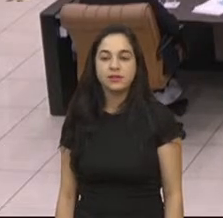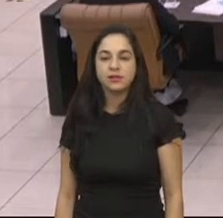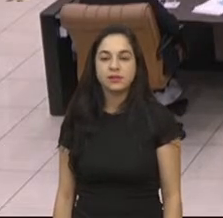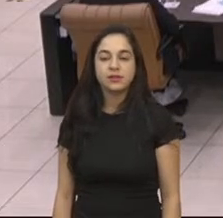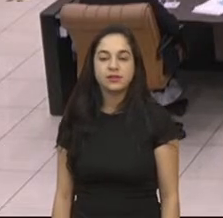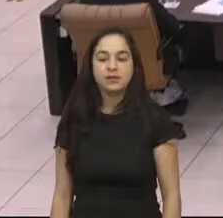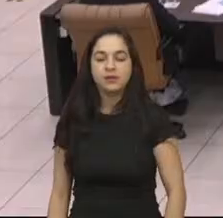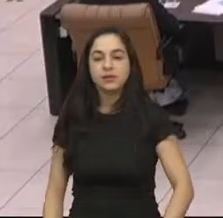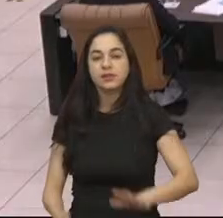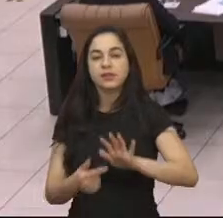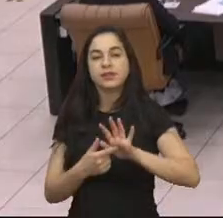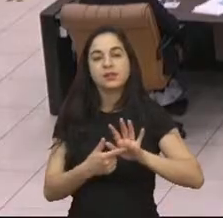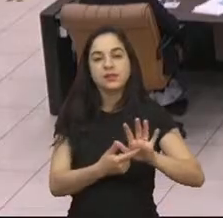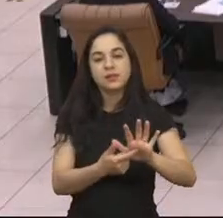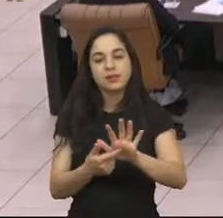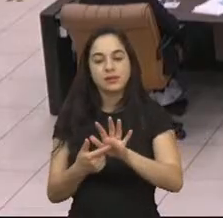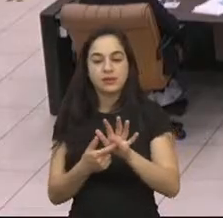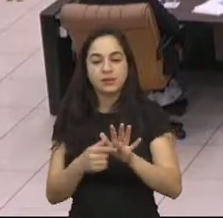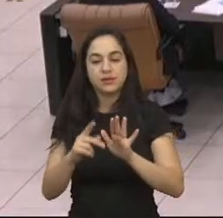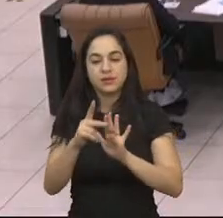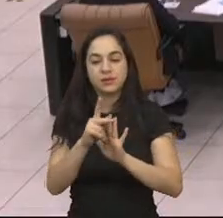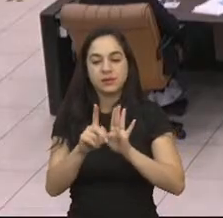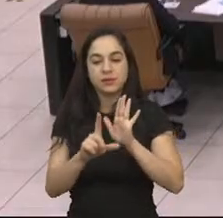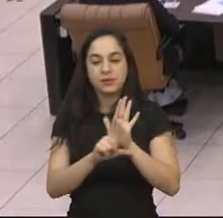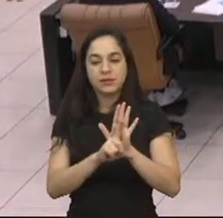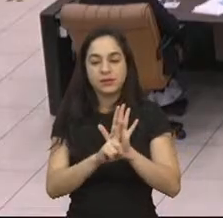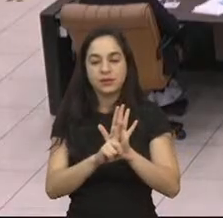Apresentação do projeto.